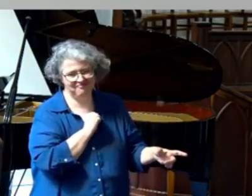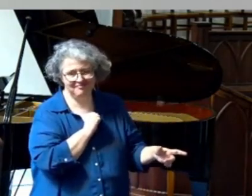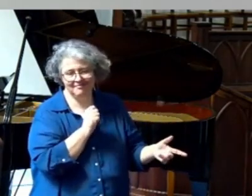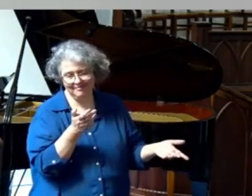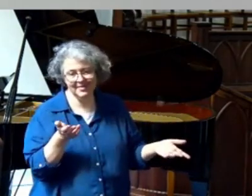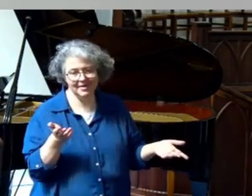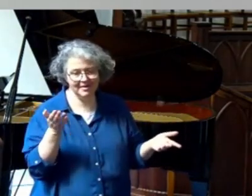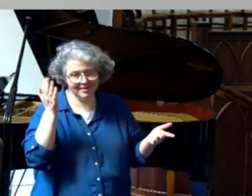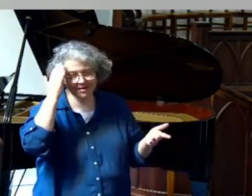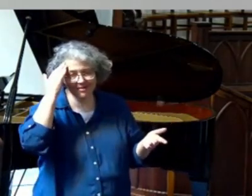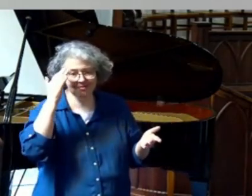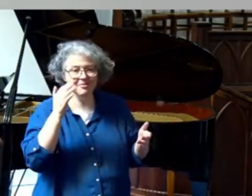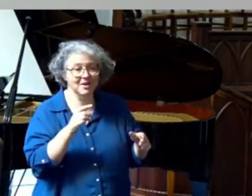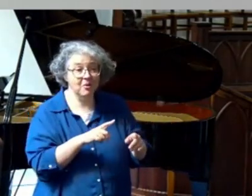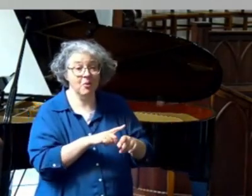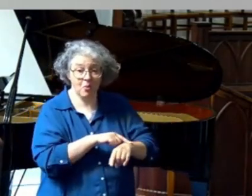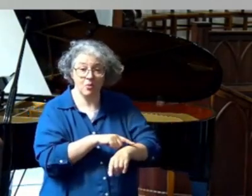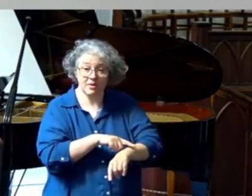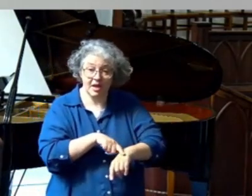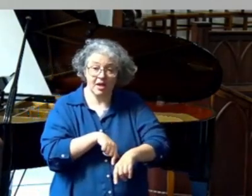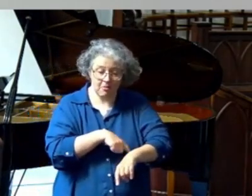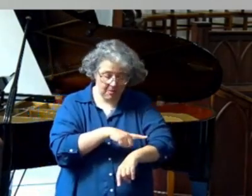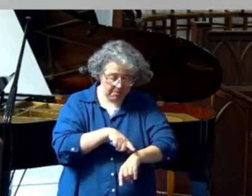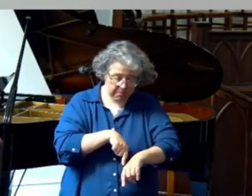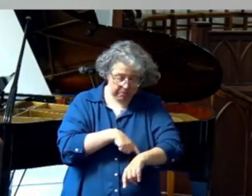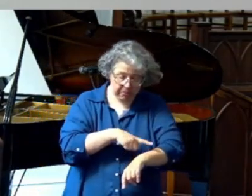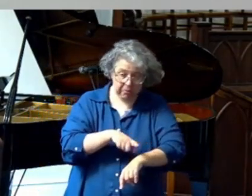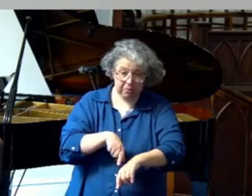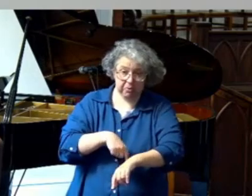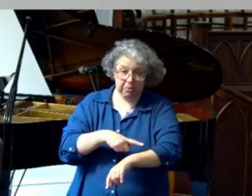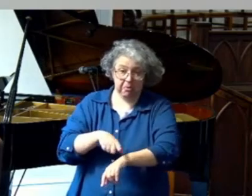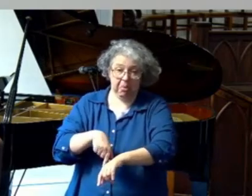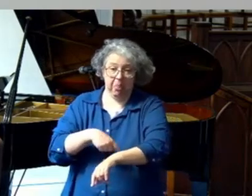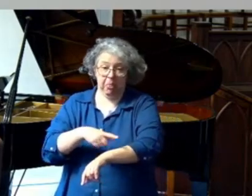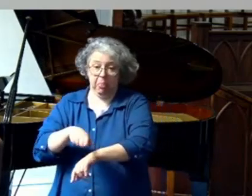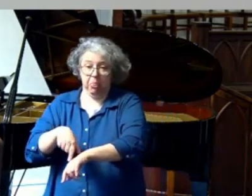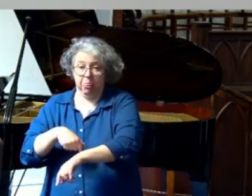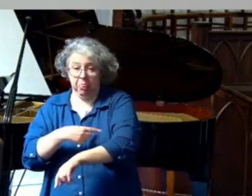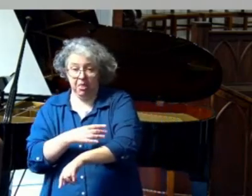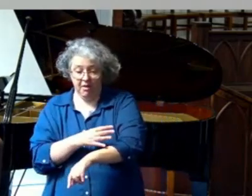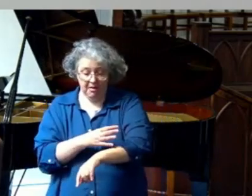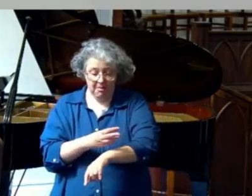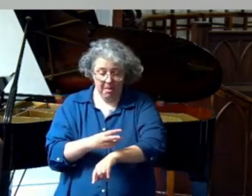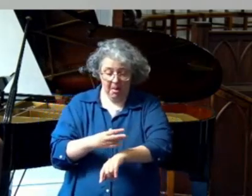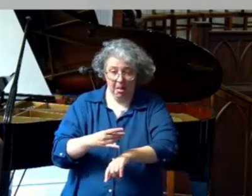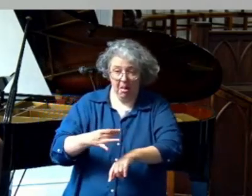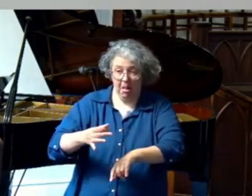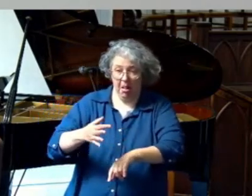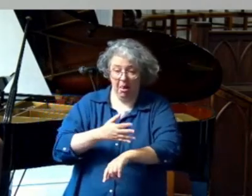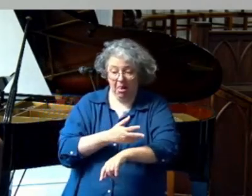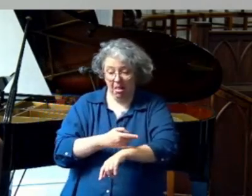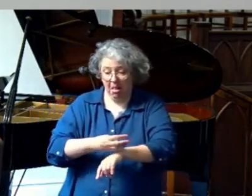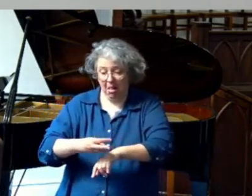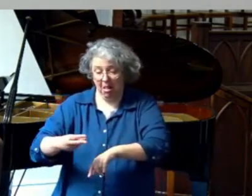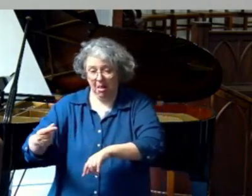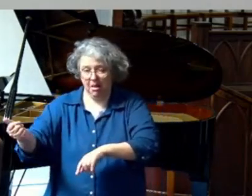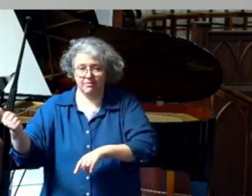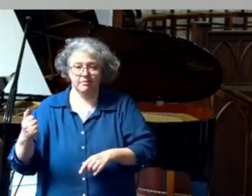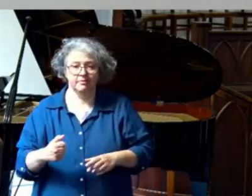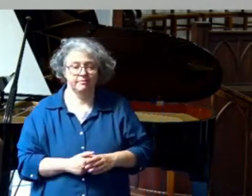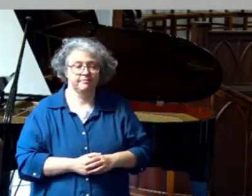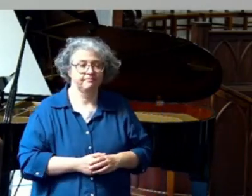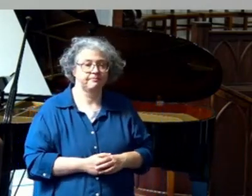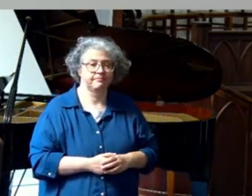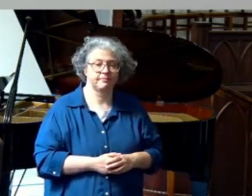Eu estou vivendo um tempo, a nossa família está vivendo um tempo um pouco difícil nesses últimos dias, porque nós perdemos uma pessoa muito querida na nossa família.